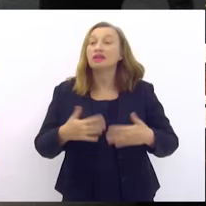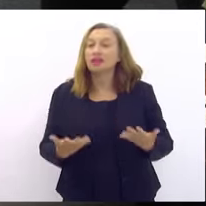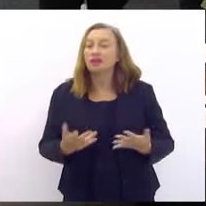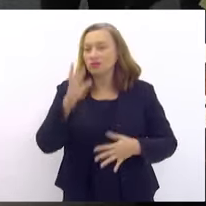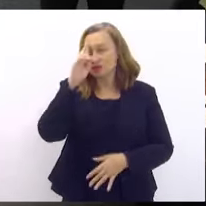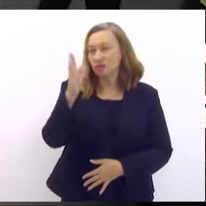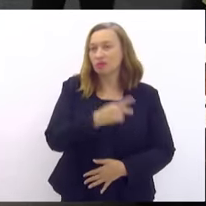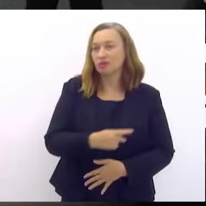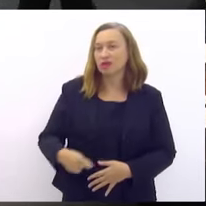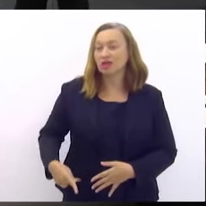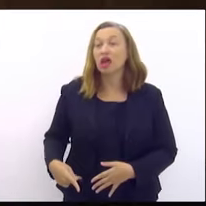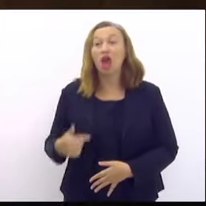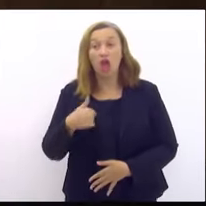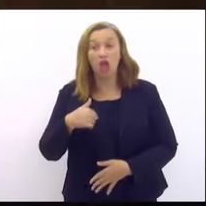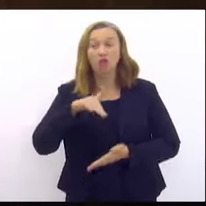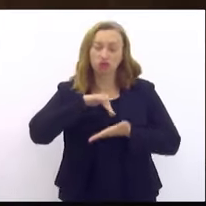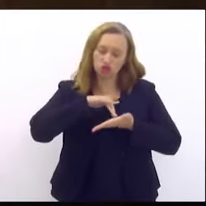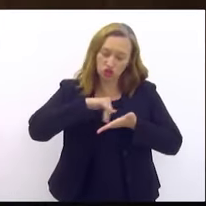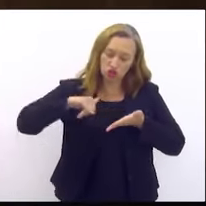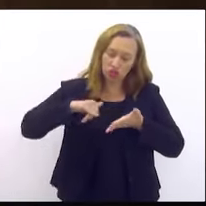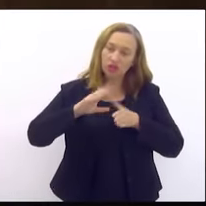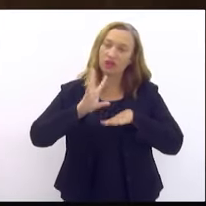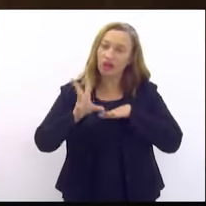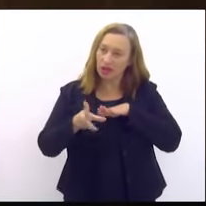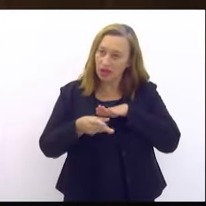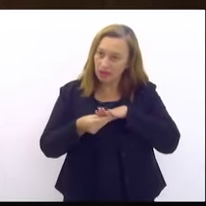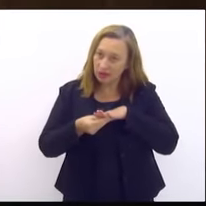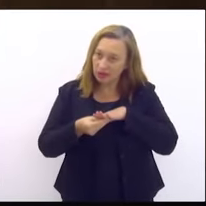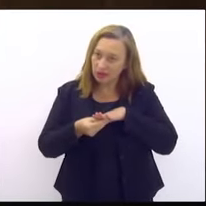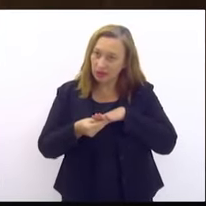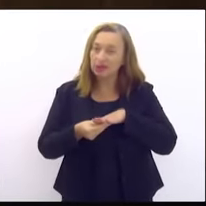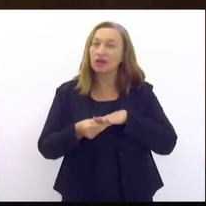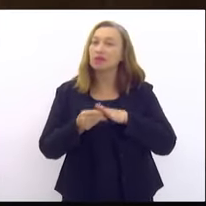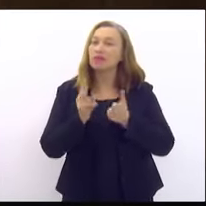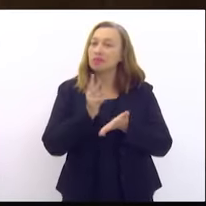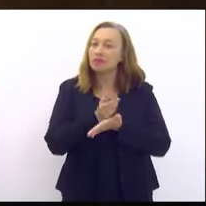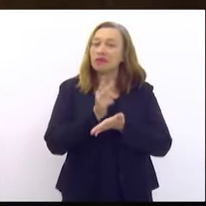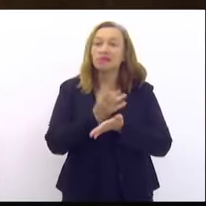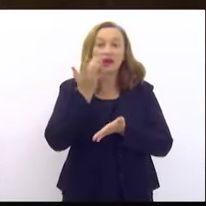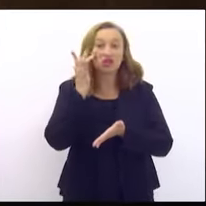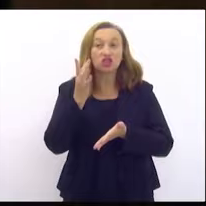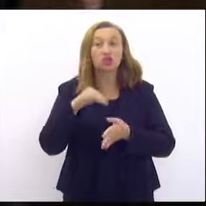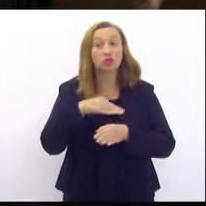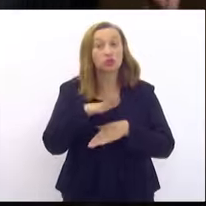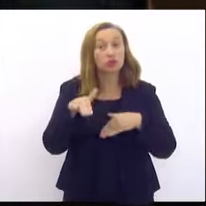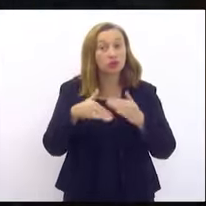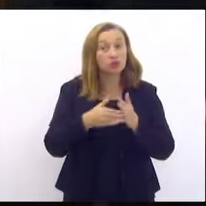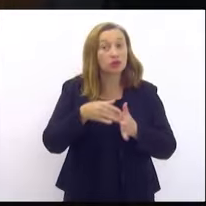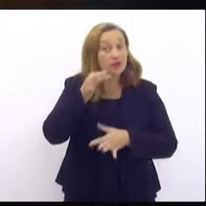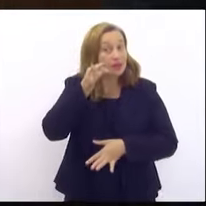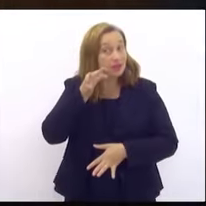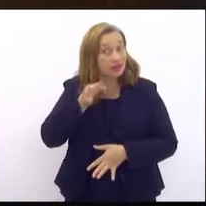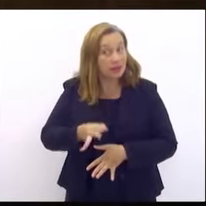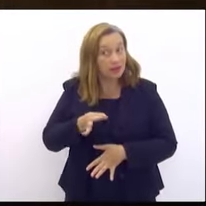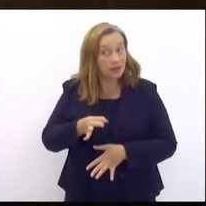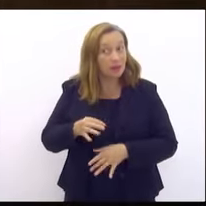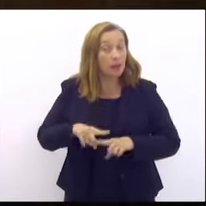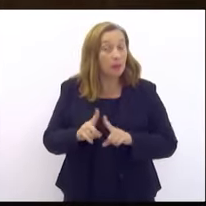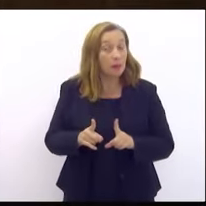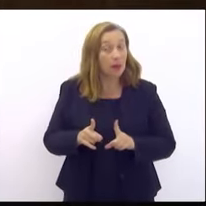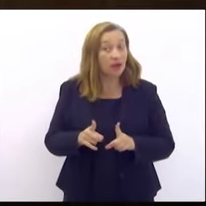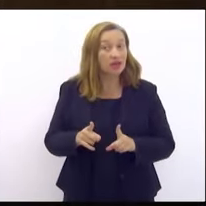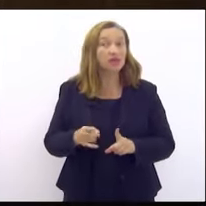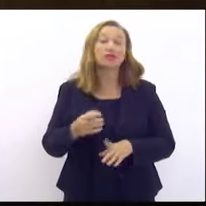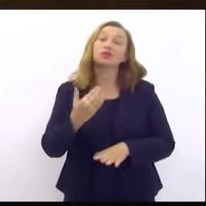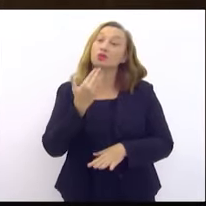Presidente eu estou retirando a emenda apesar de achar que eu tenho toda a razão mas os autores